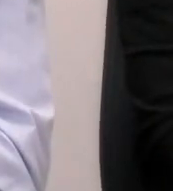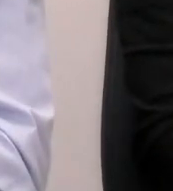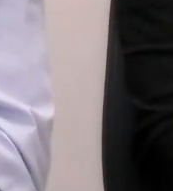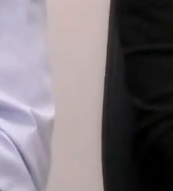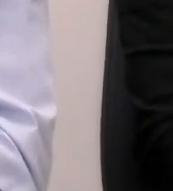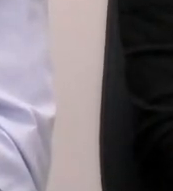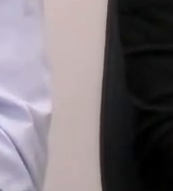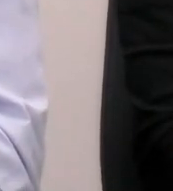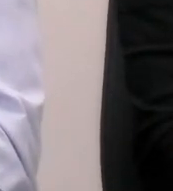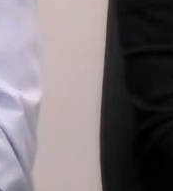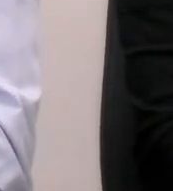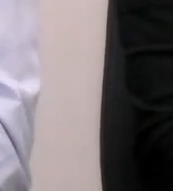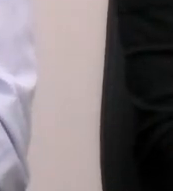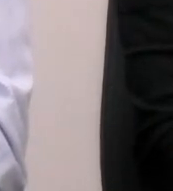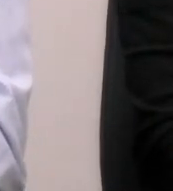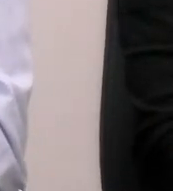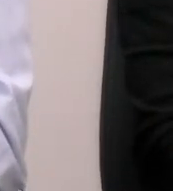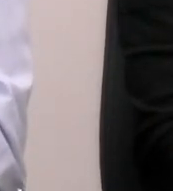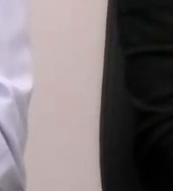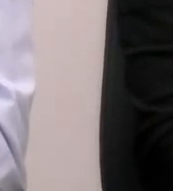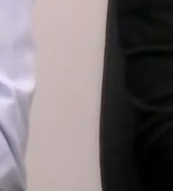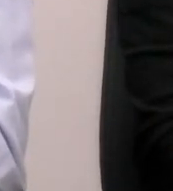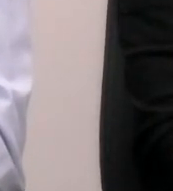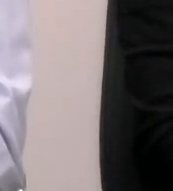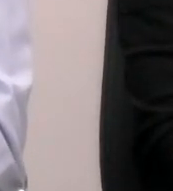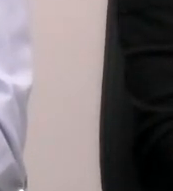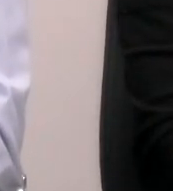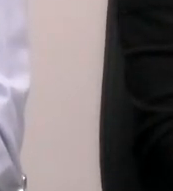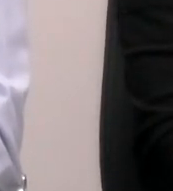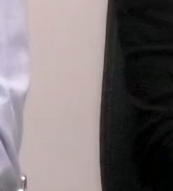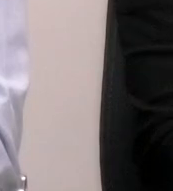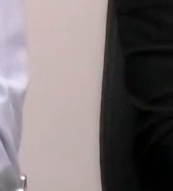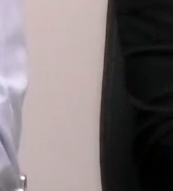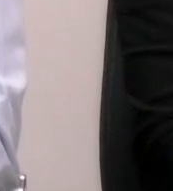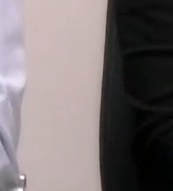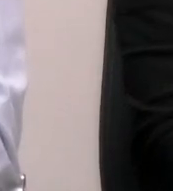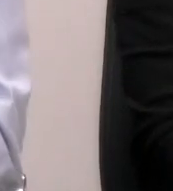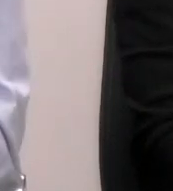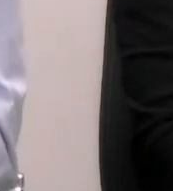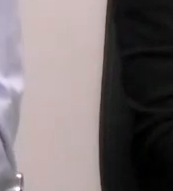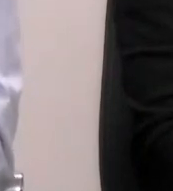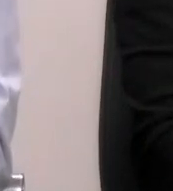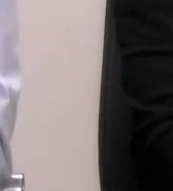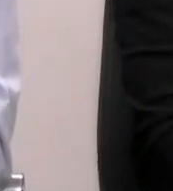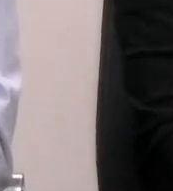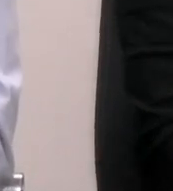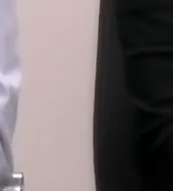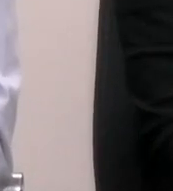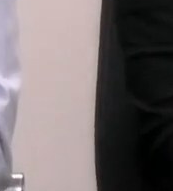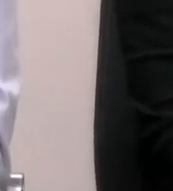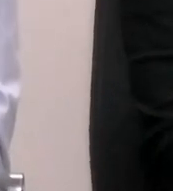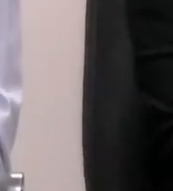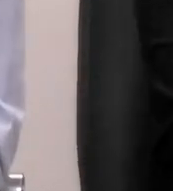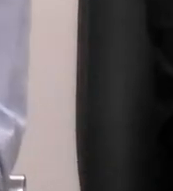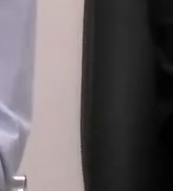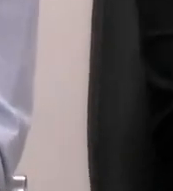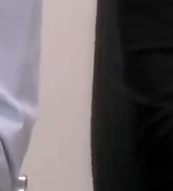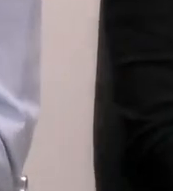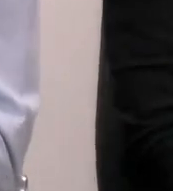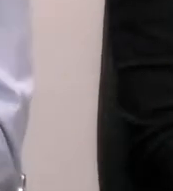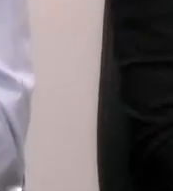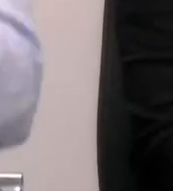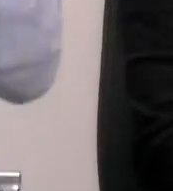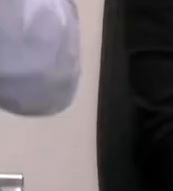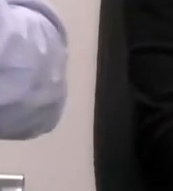fiquei contente quando a gente viu o MP e, a própria Polícia Militar concordando que o eixo é